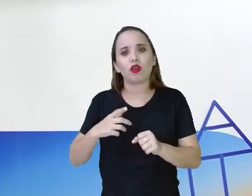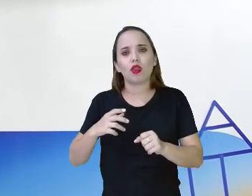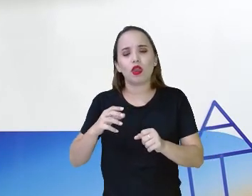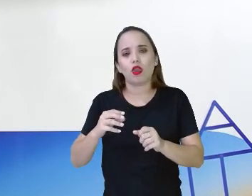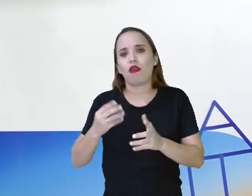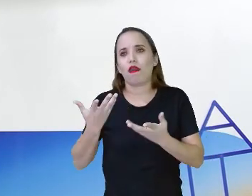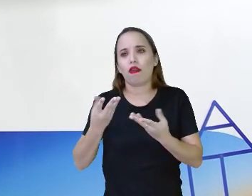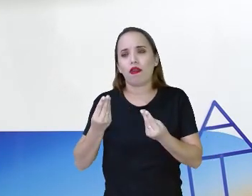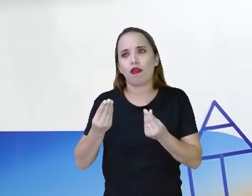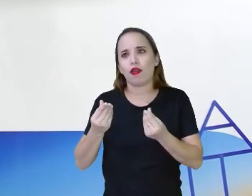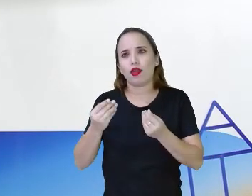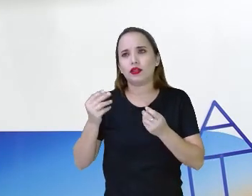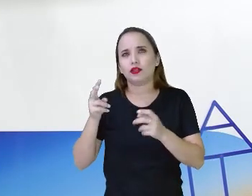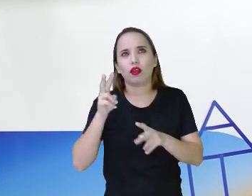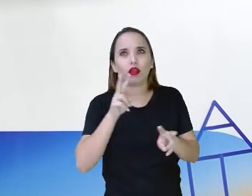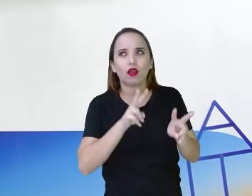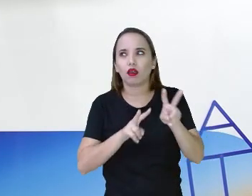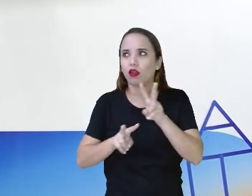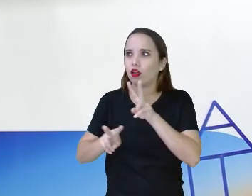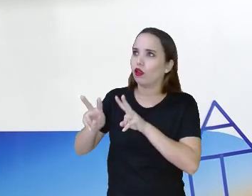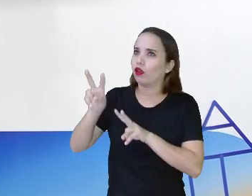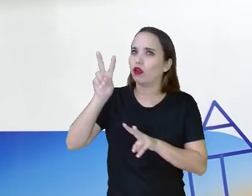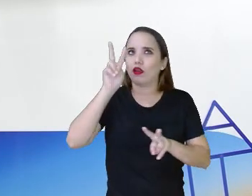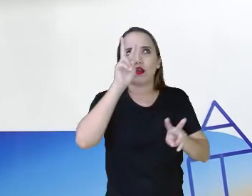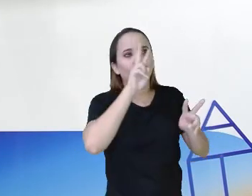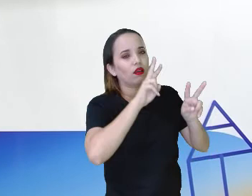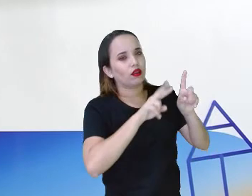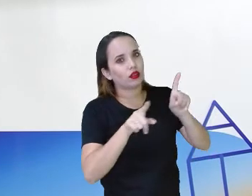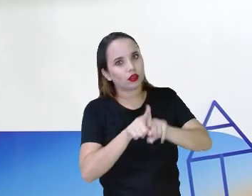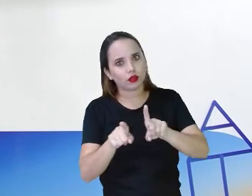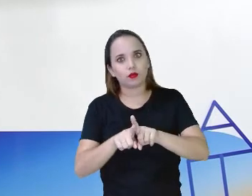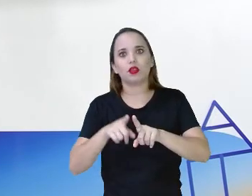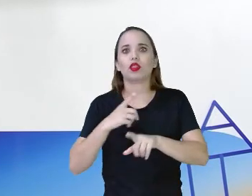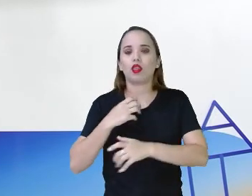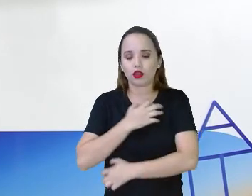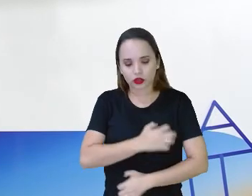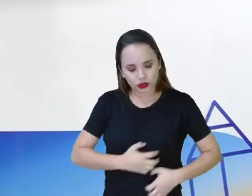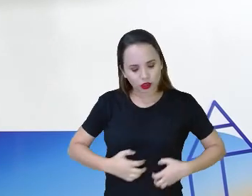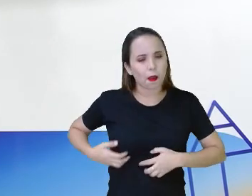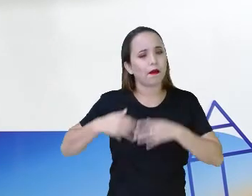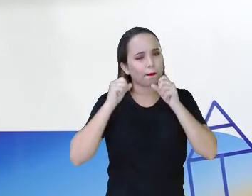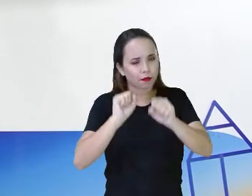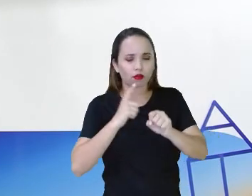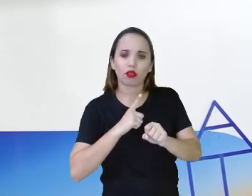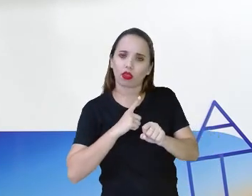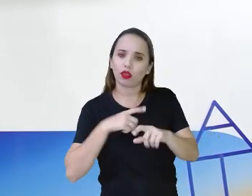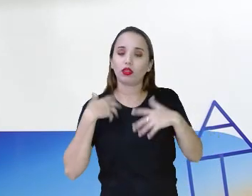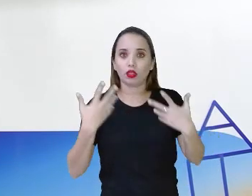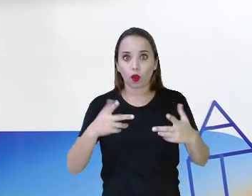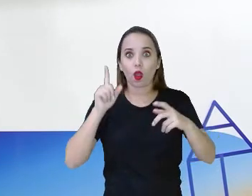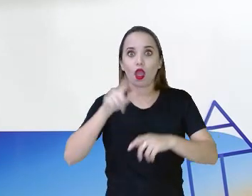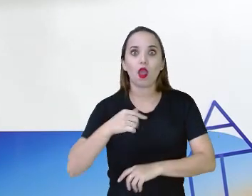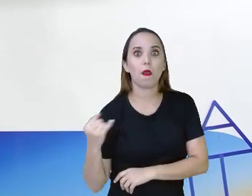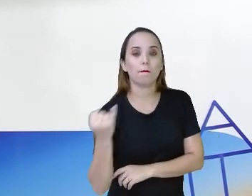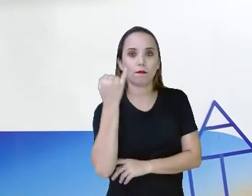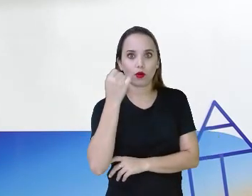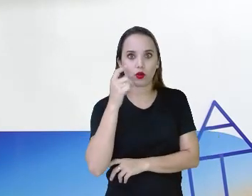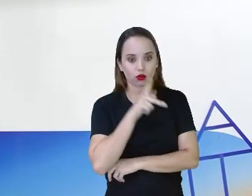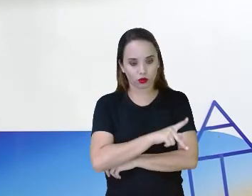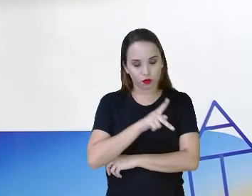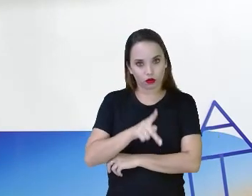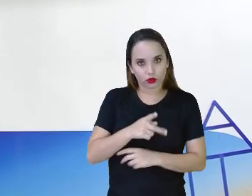Essa angústia, essa agitação no estudante. Por isso, também é importante que o professor perceba